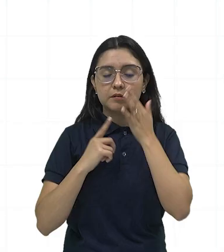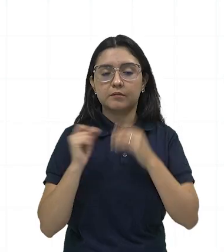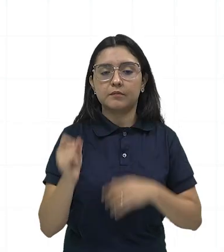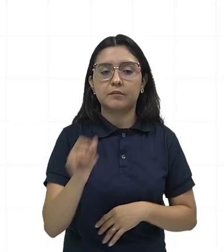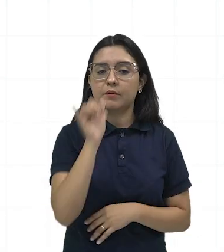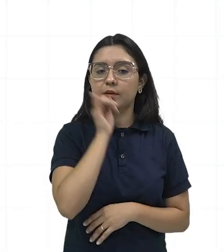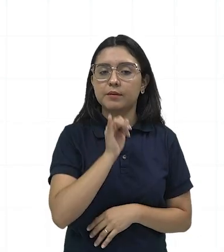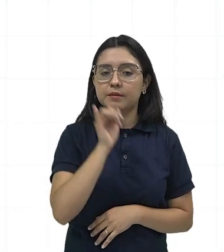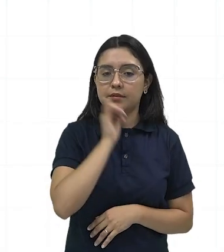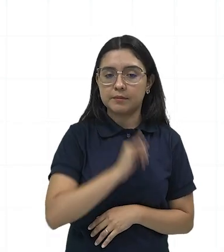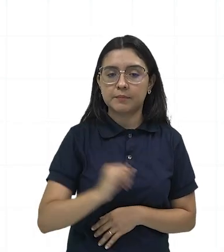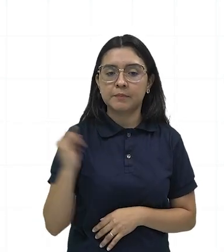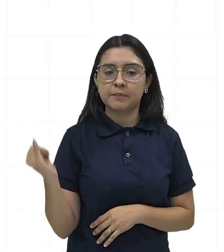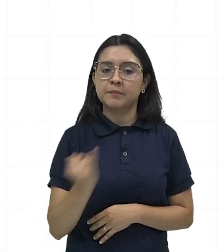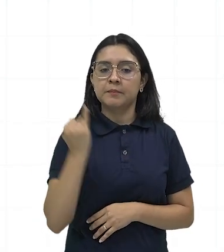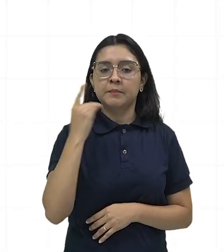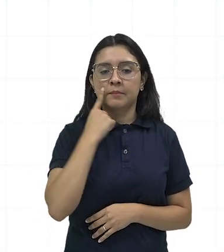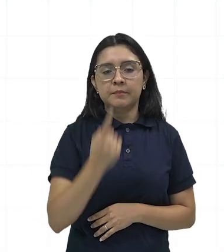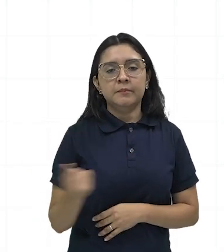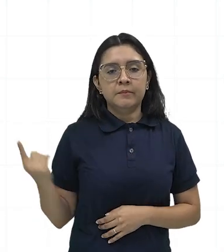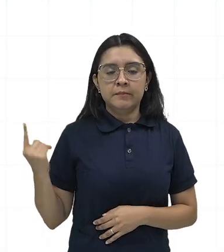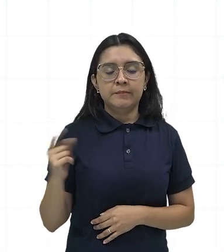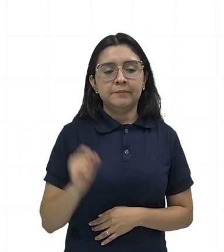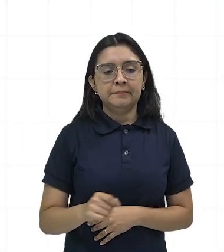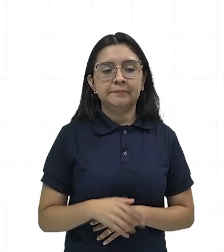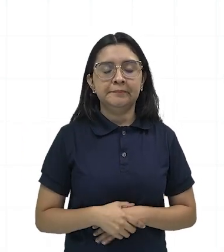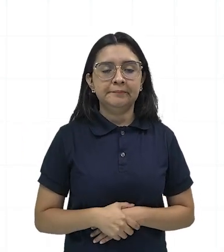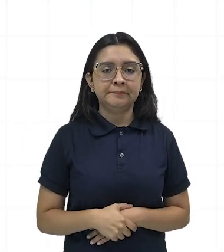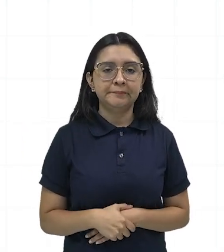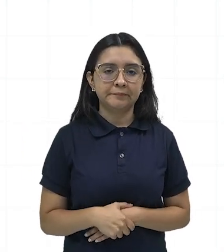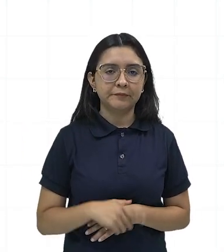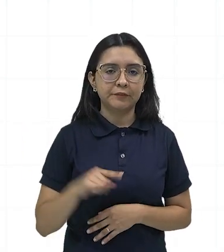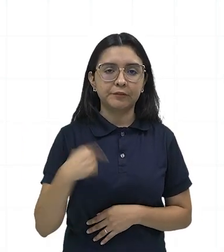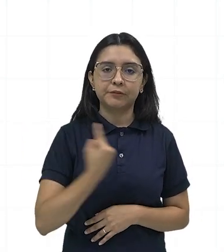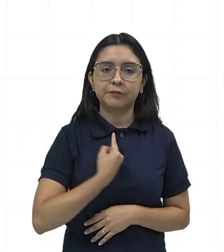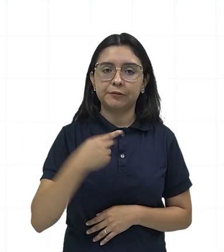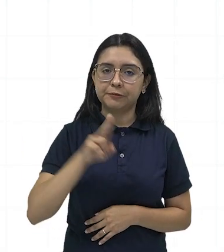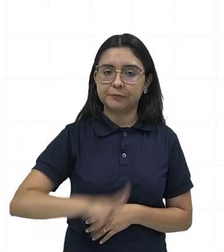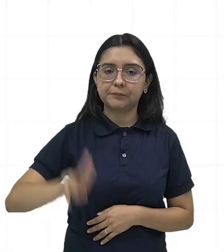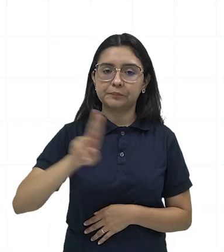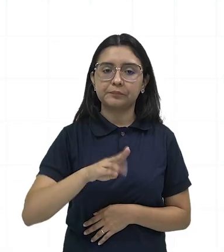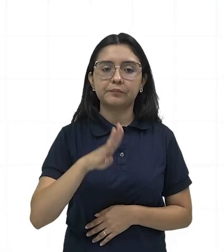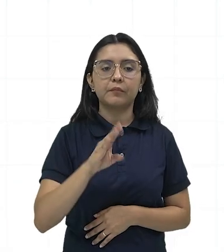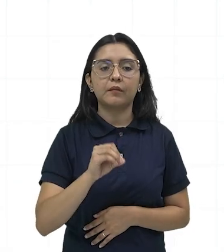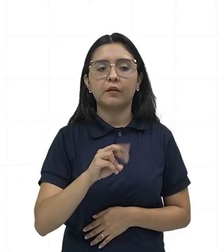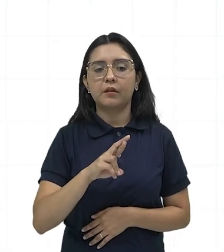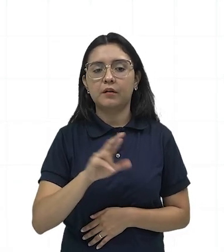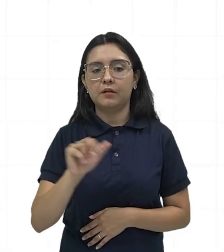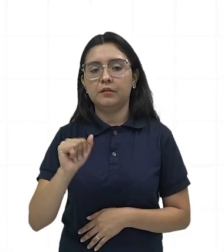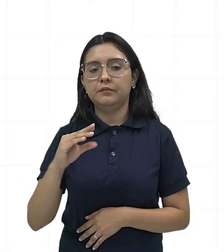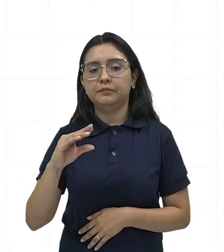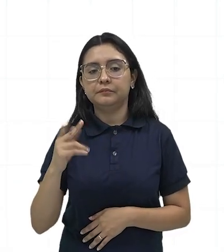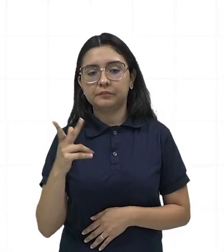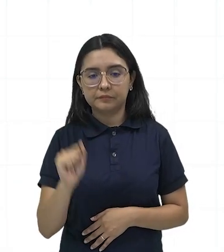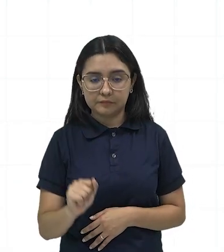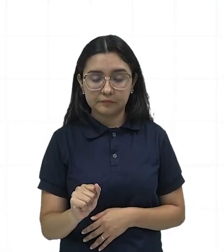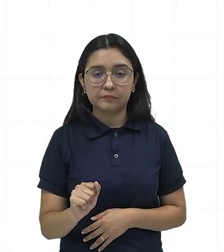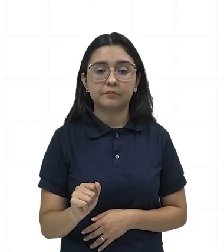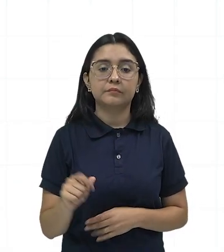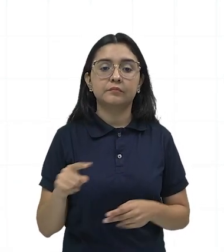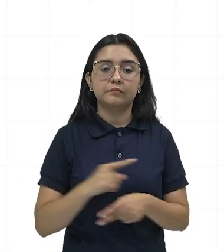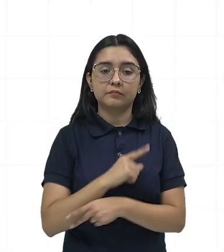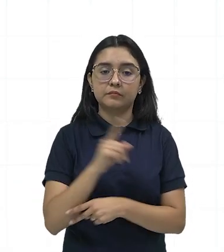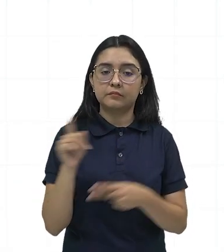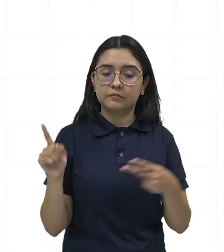um exemplo muito importante e muito comum que a gente utiliza bastante, que é a borracha, né? Além da